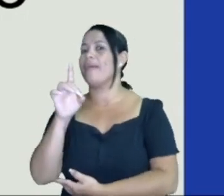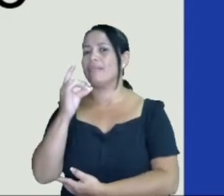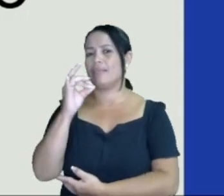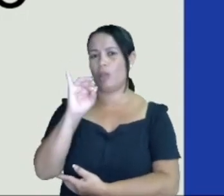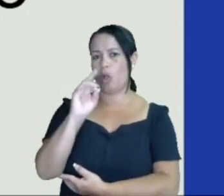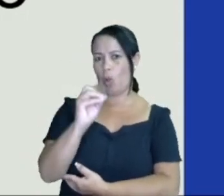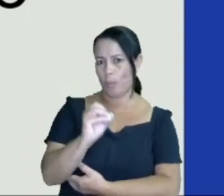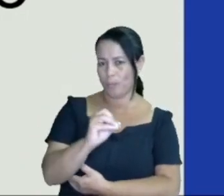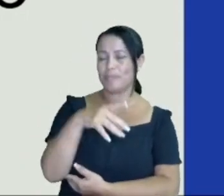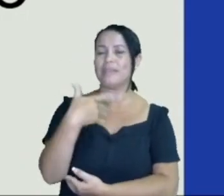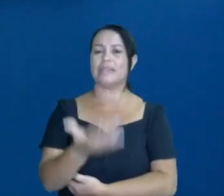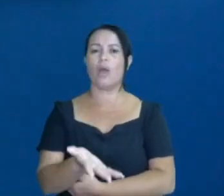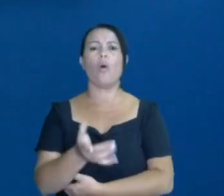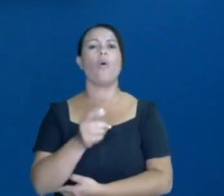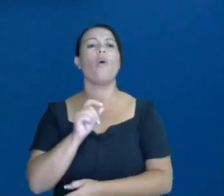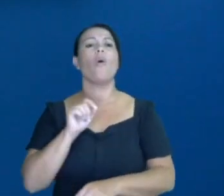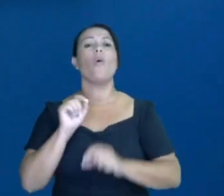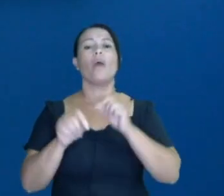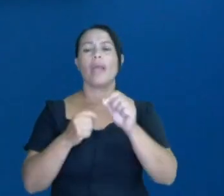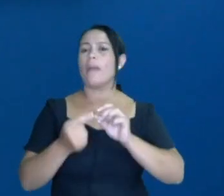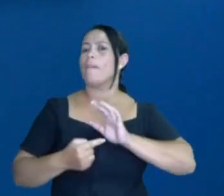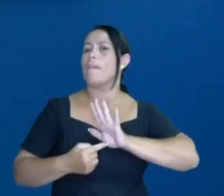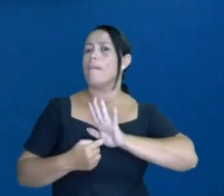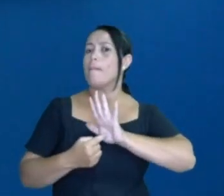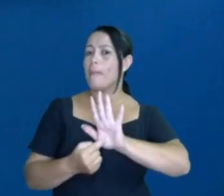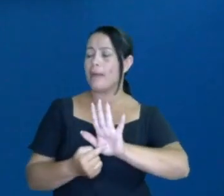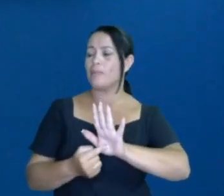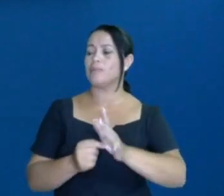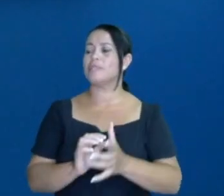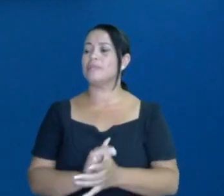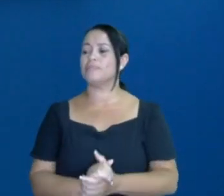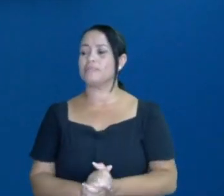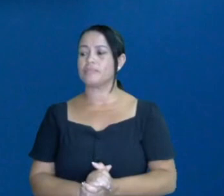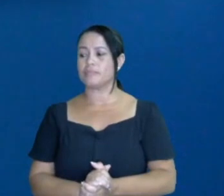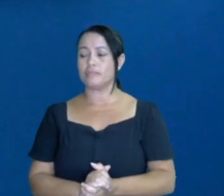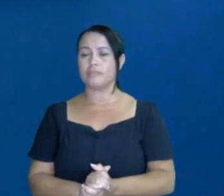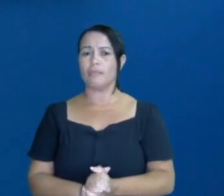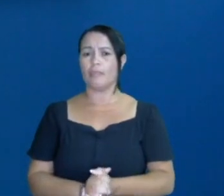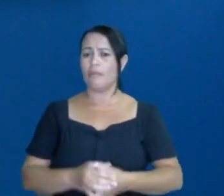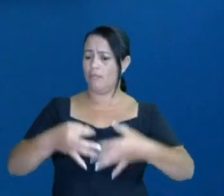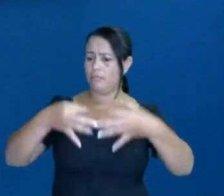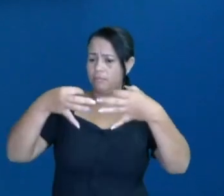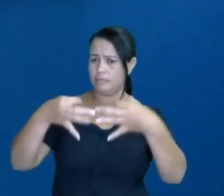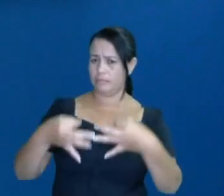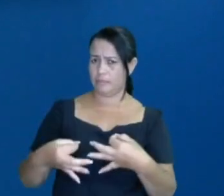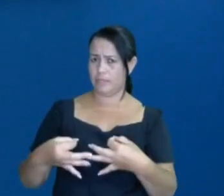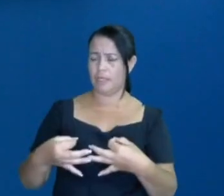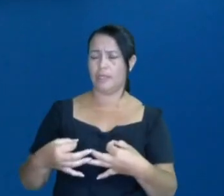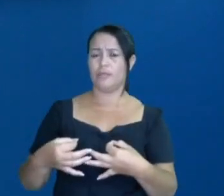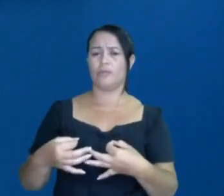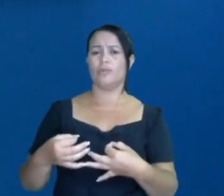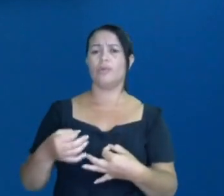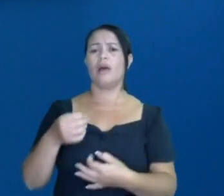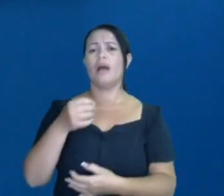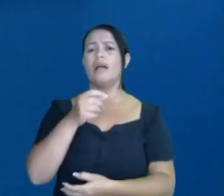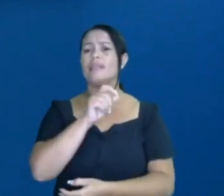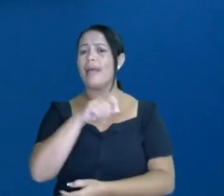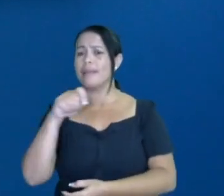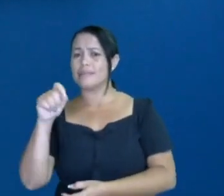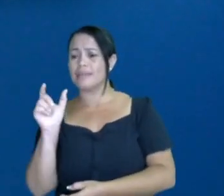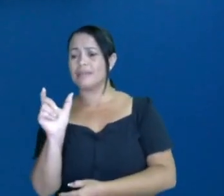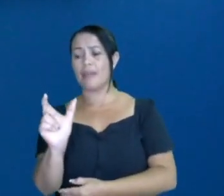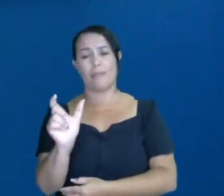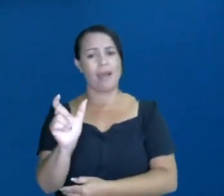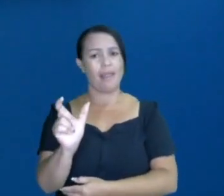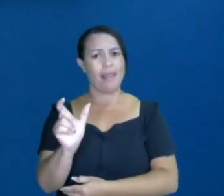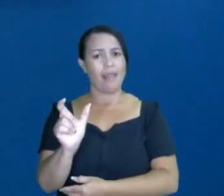médico. Então, para demonstrar a melhor forma e a forma certa,